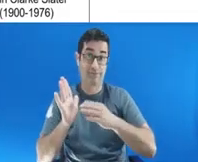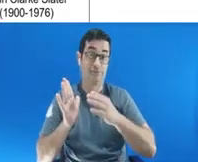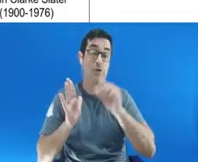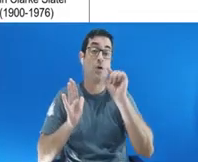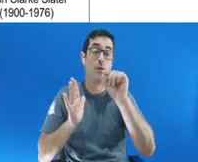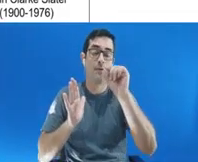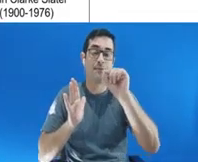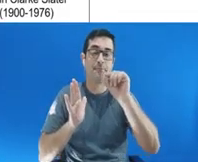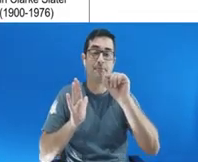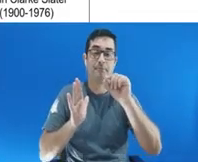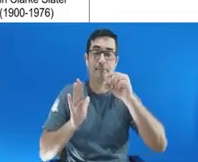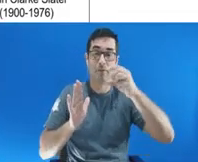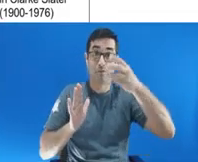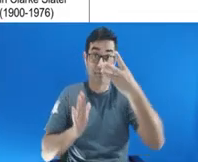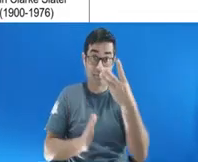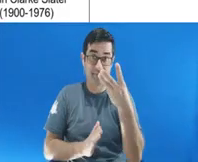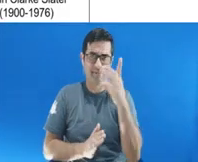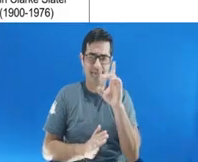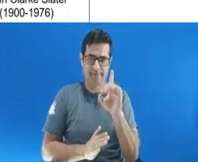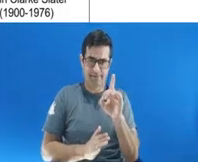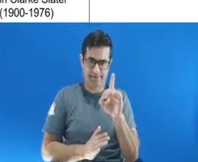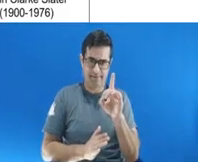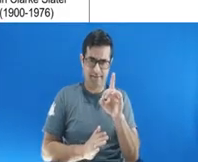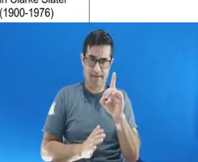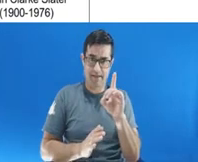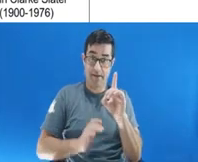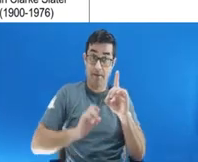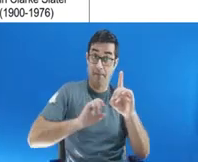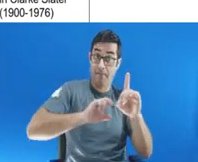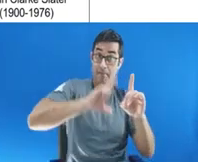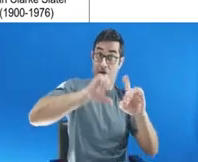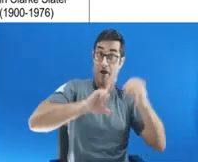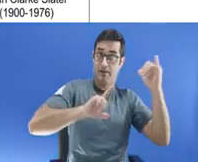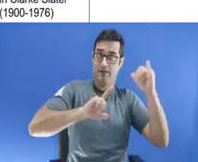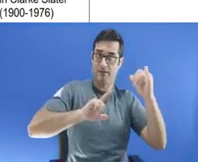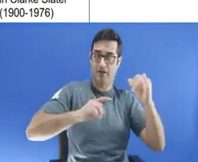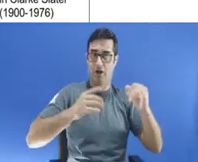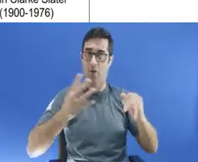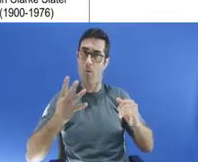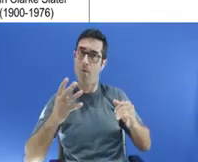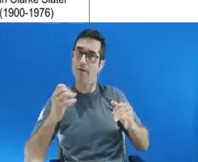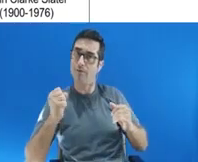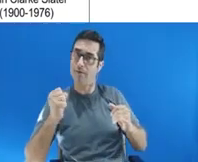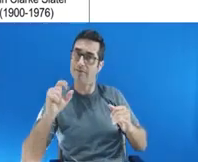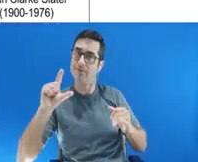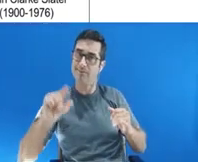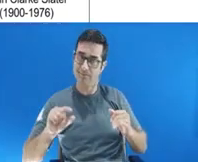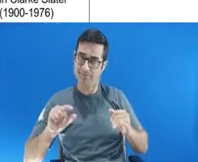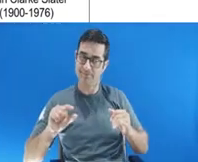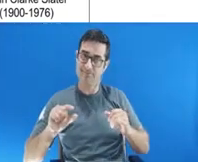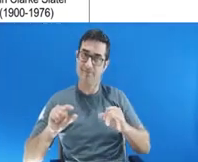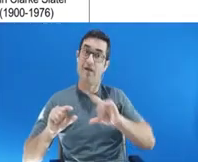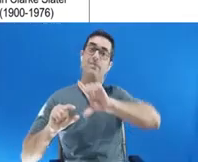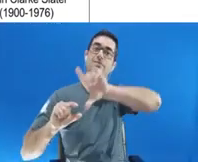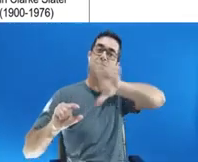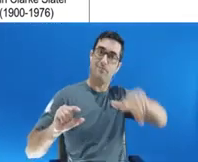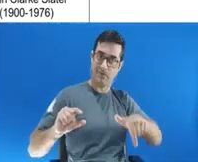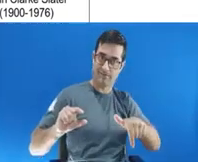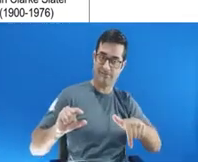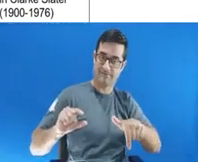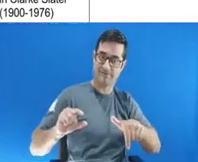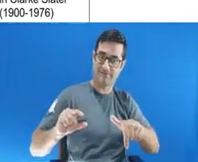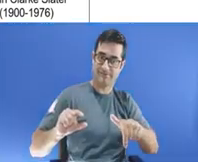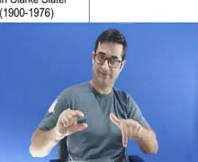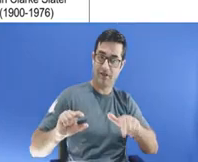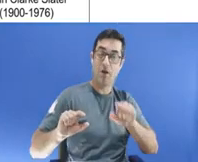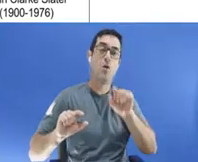3D ele tem maior energia do que o 4S. Então, ele vem depois. O que ele pede, né, é que